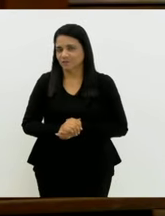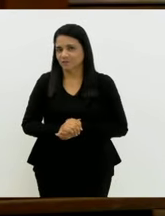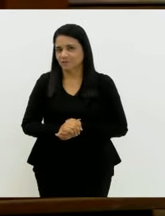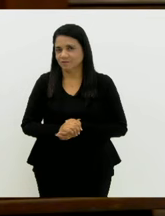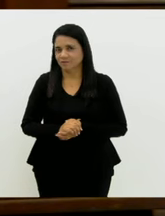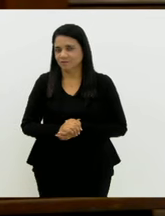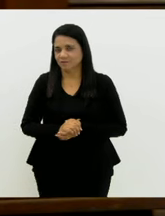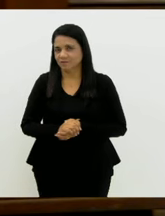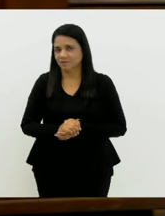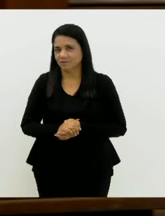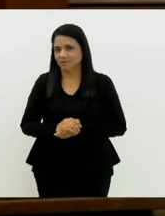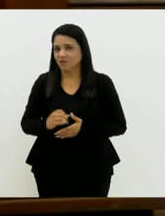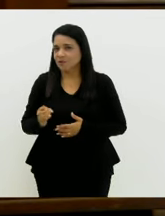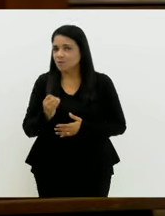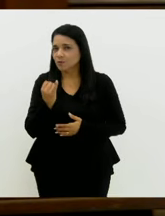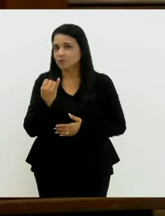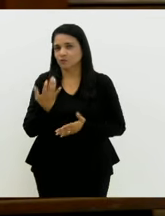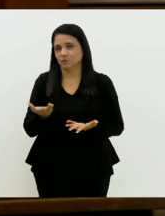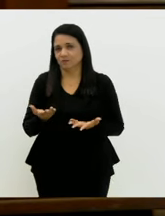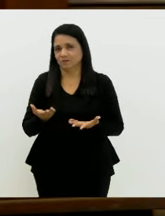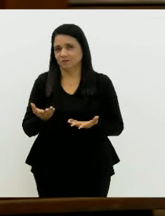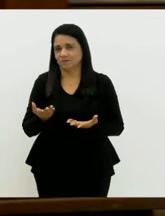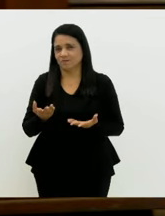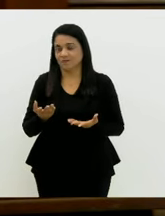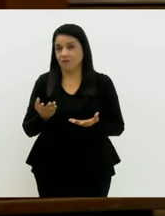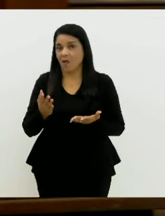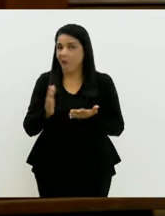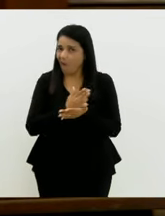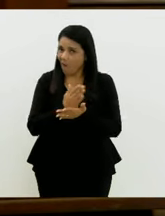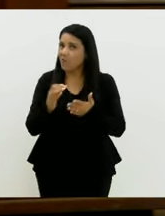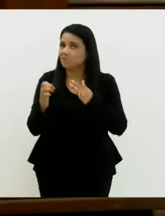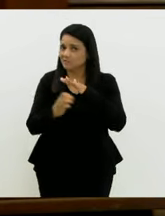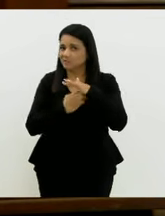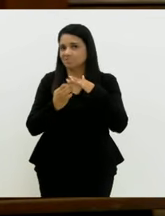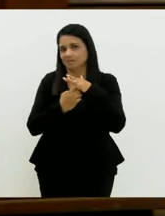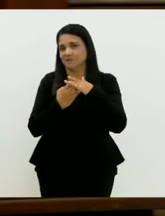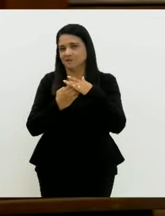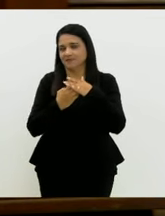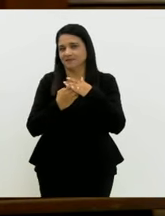Como algumas empresas fazem,